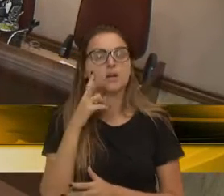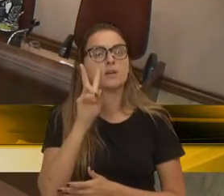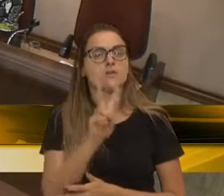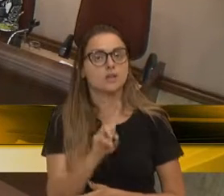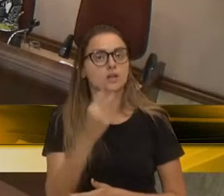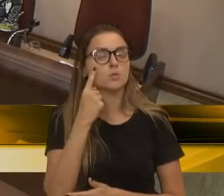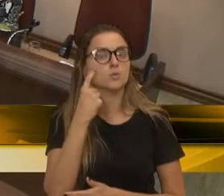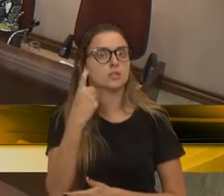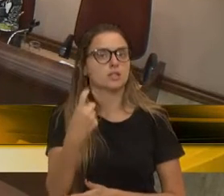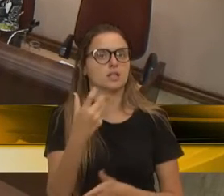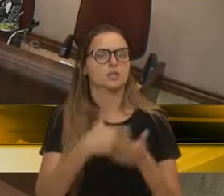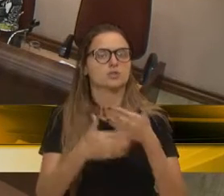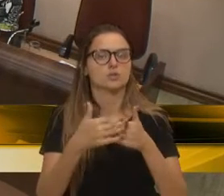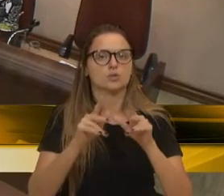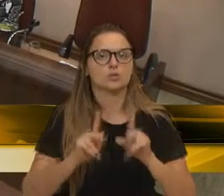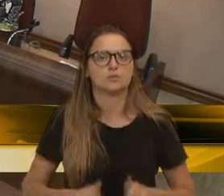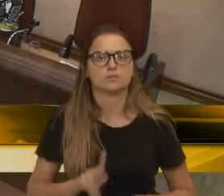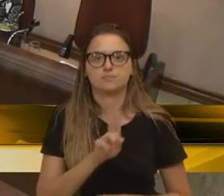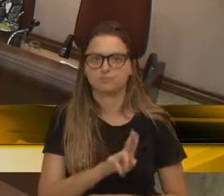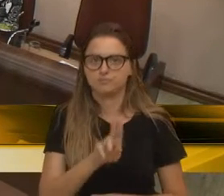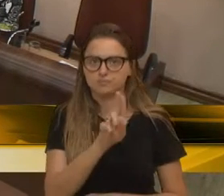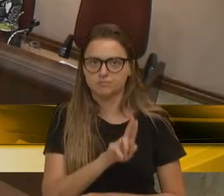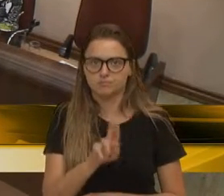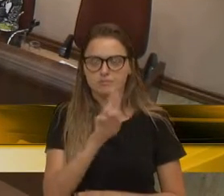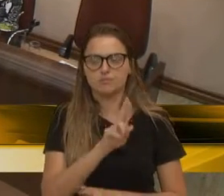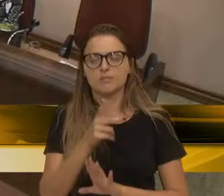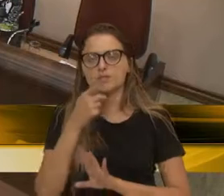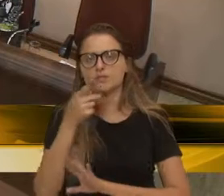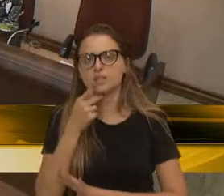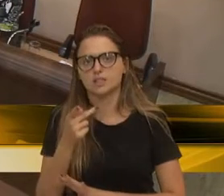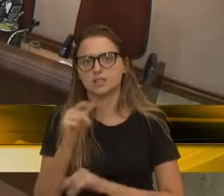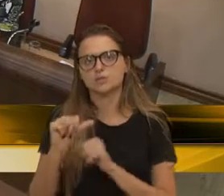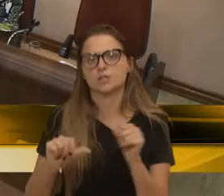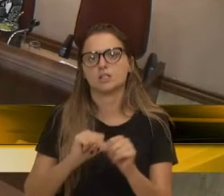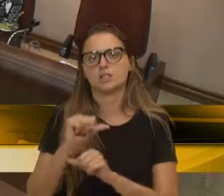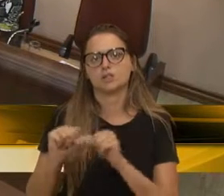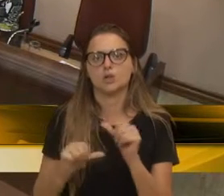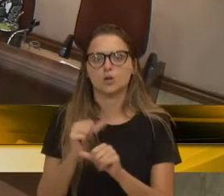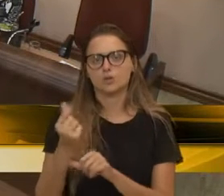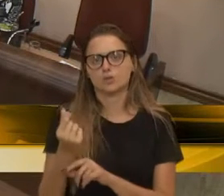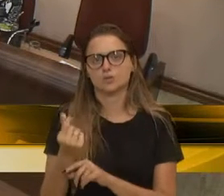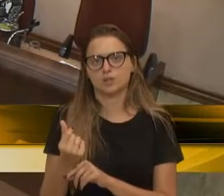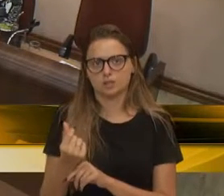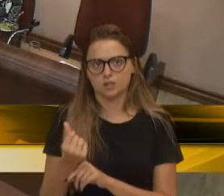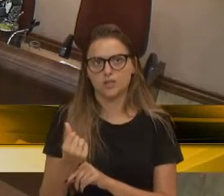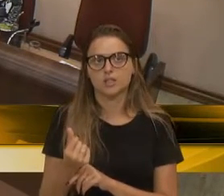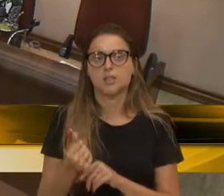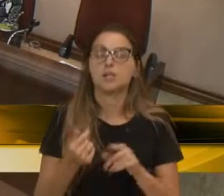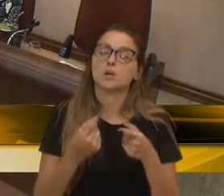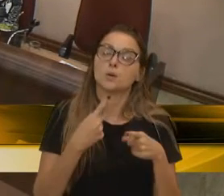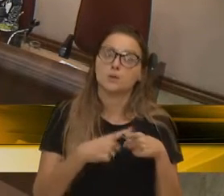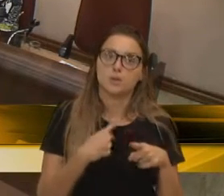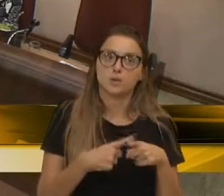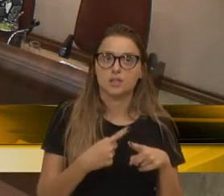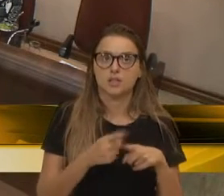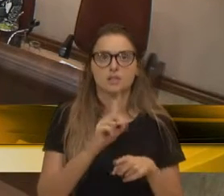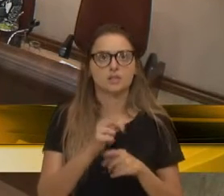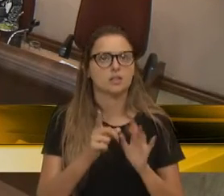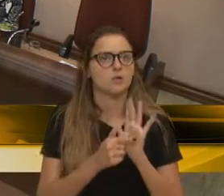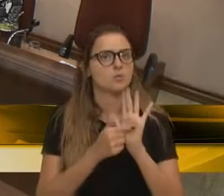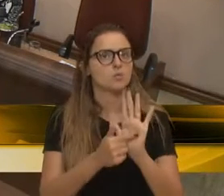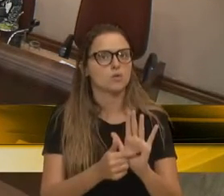da população usuária mesmo se tratando de modicidade tarifária ainda mais sem apontar uma